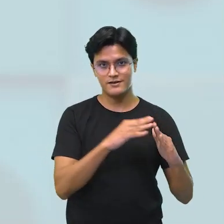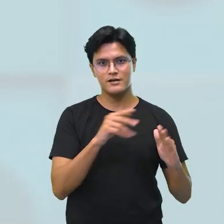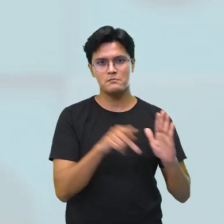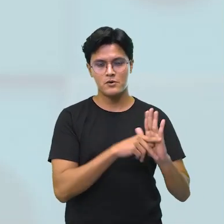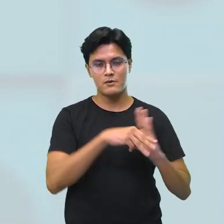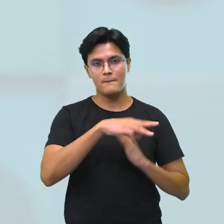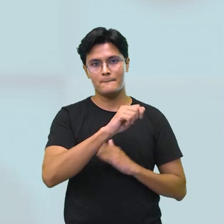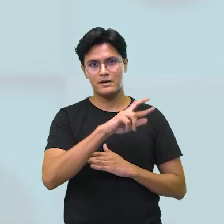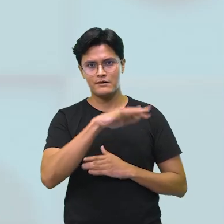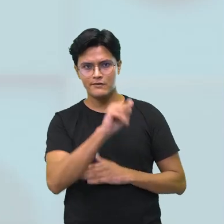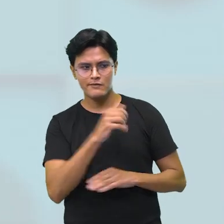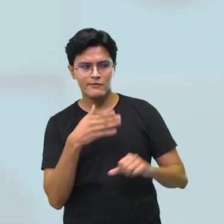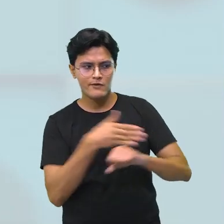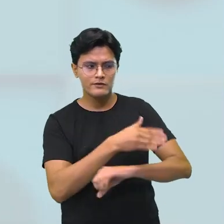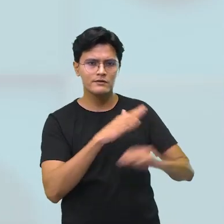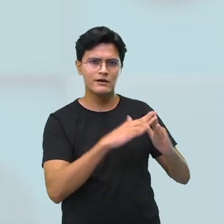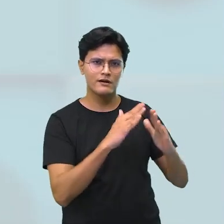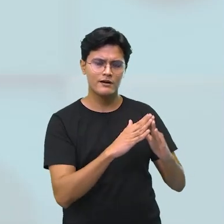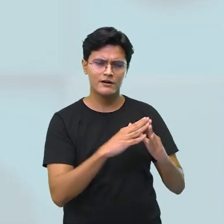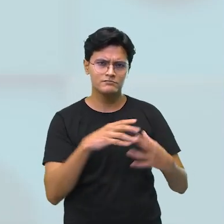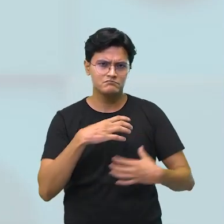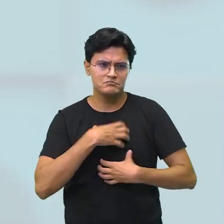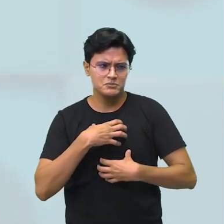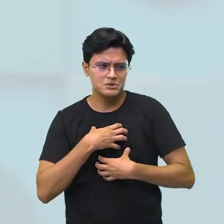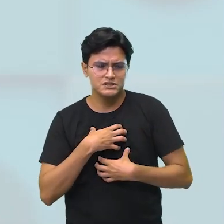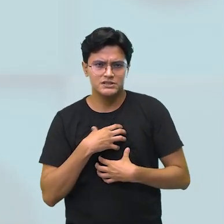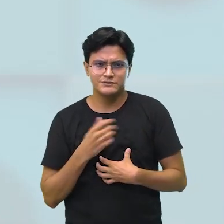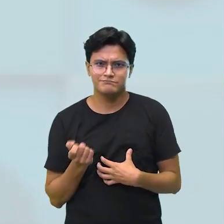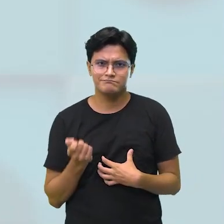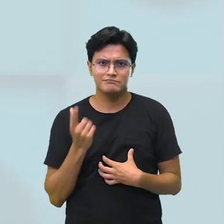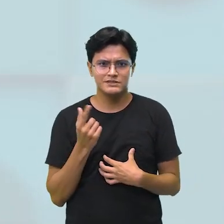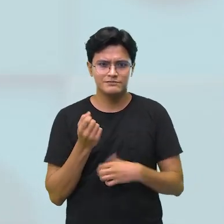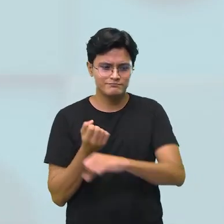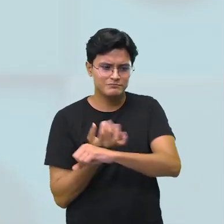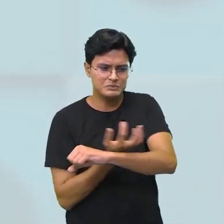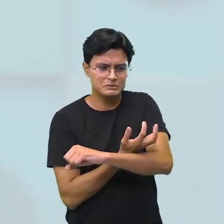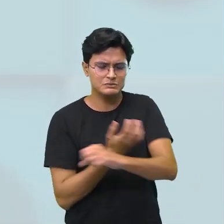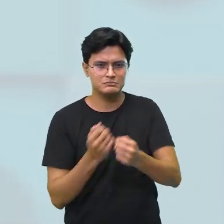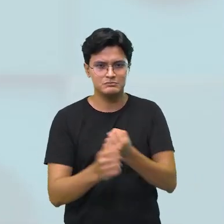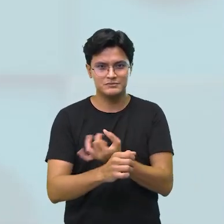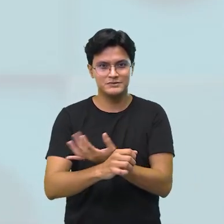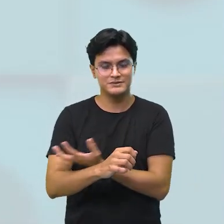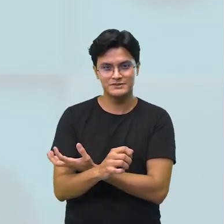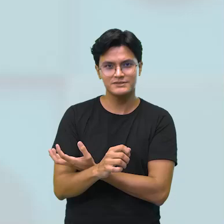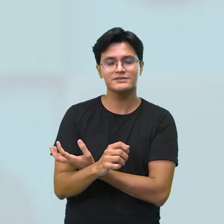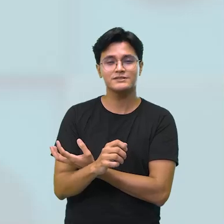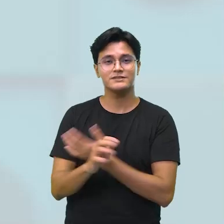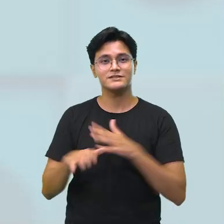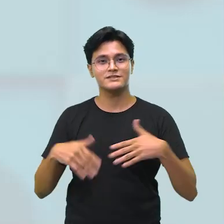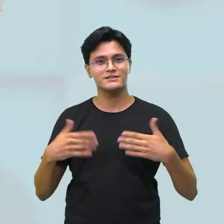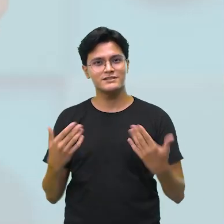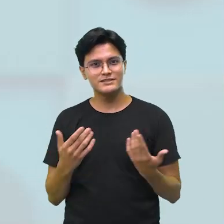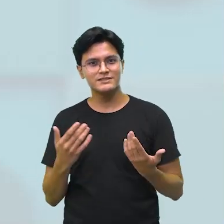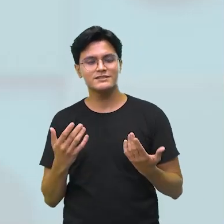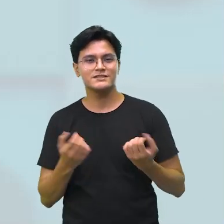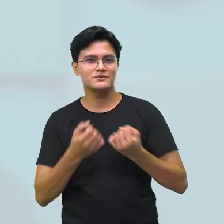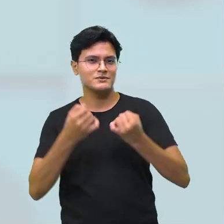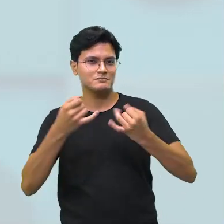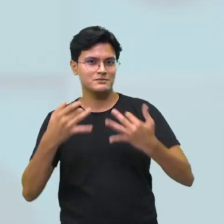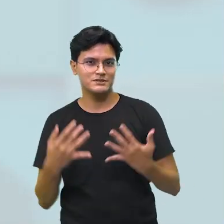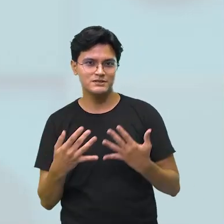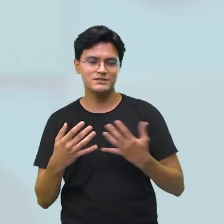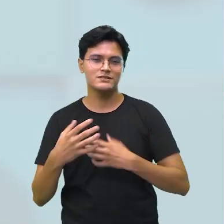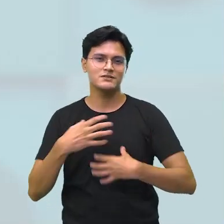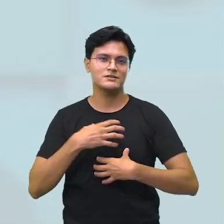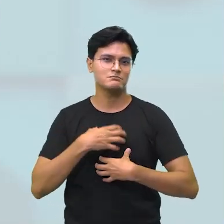casa, eu senti uma coisa. Me arrupiei, né? Então você vai contando as sensações